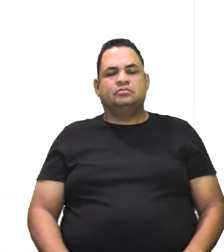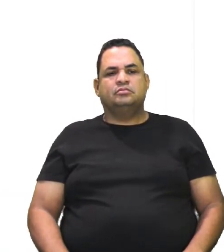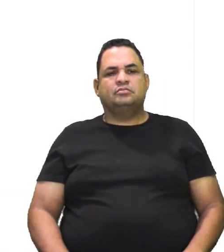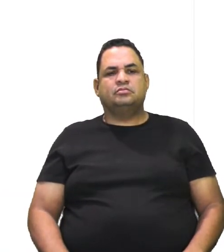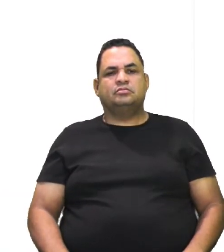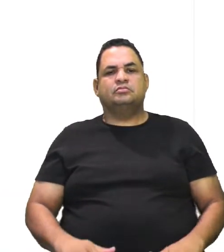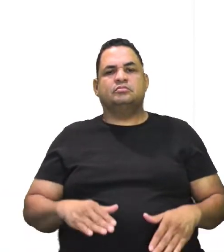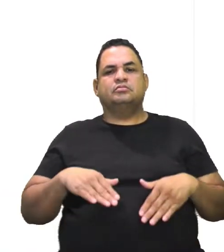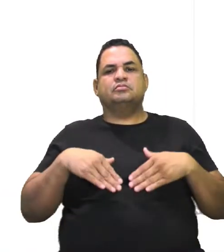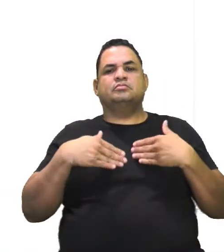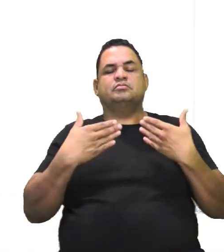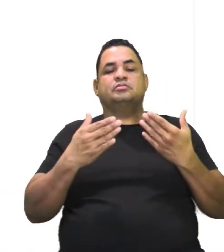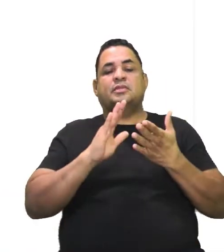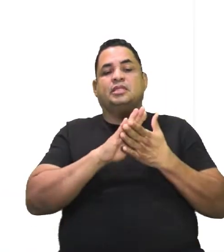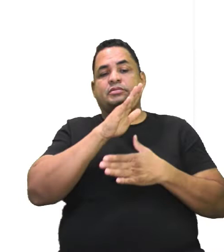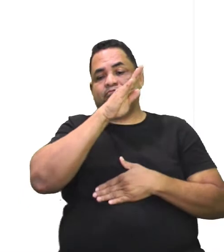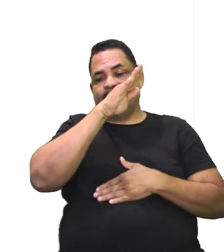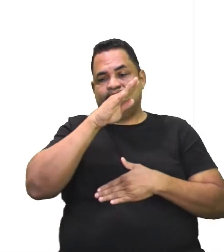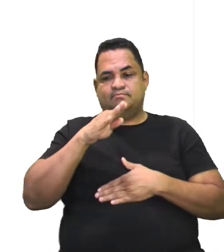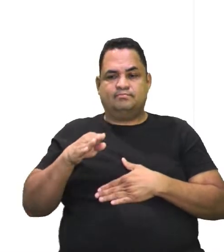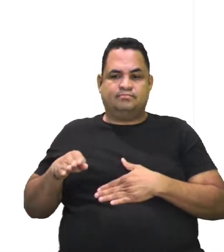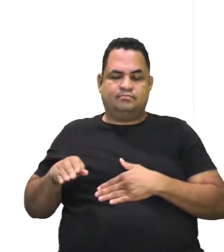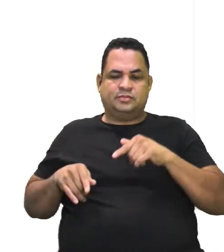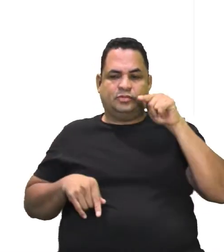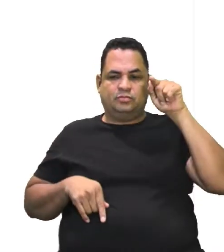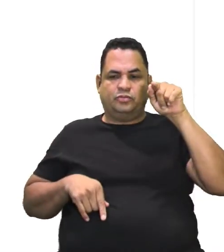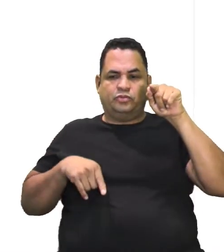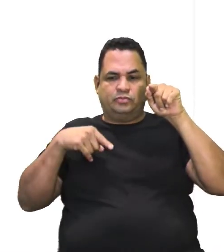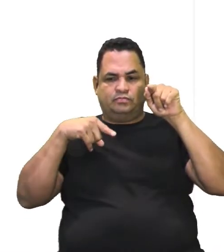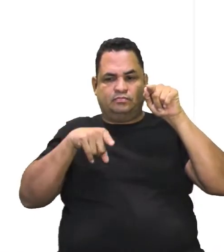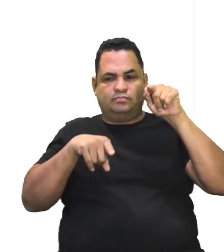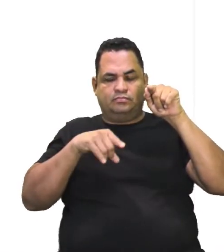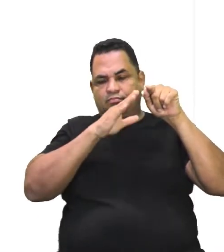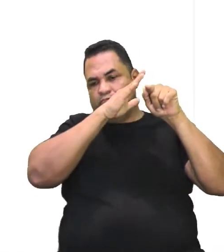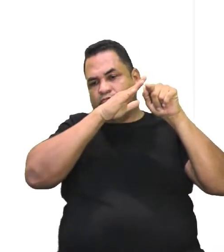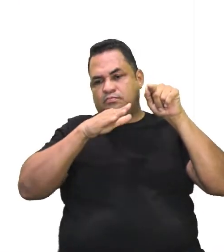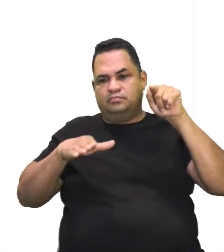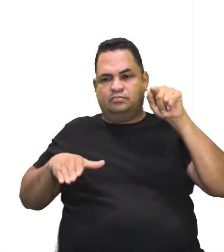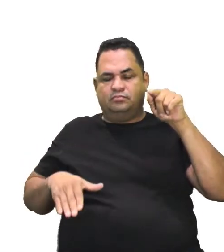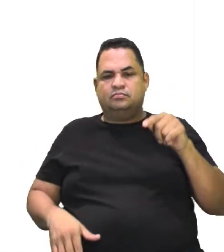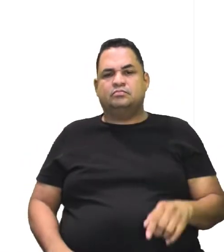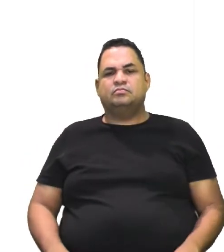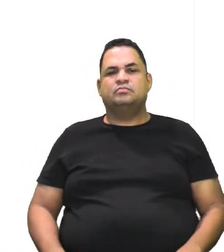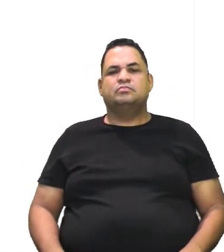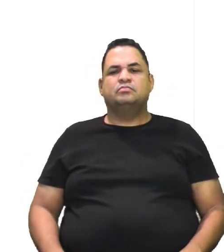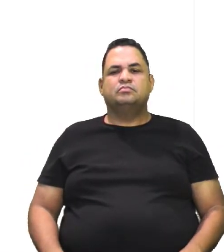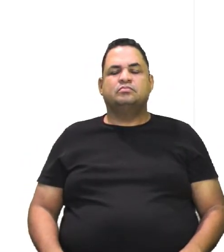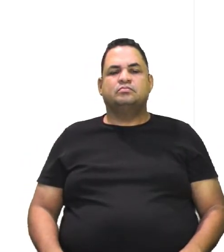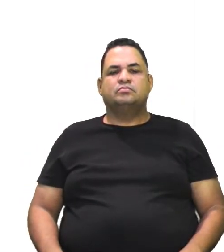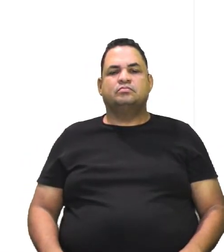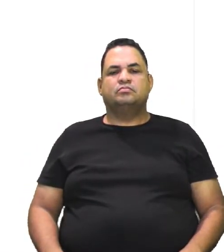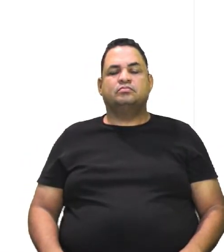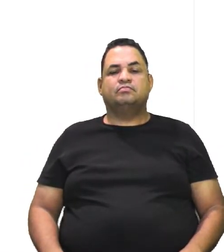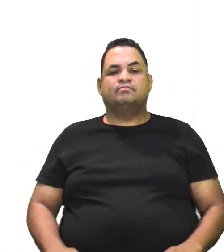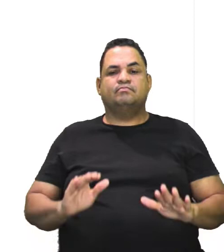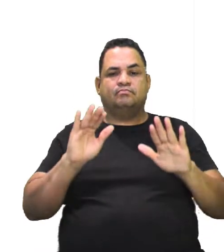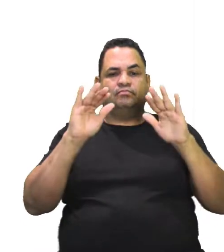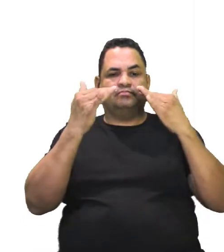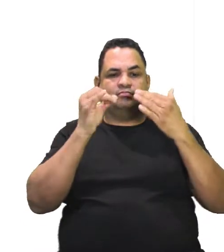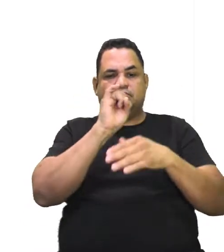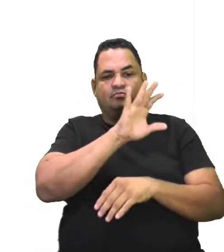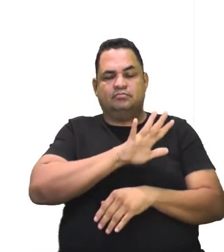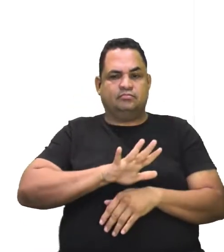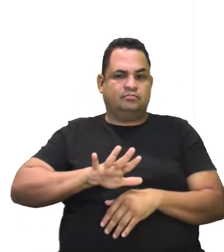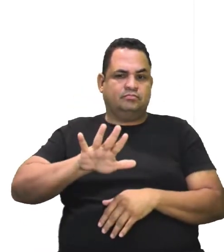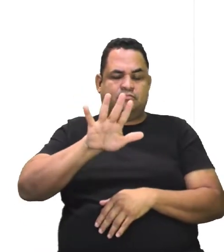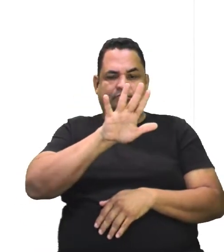seguinte, agora quando os pontos estão em diagonal, e aí? Bom, aqui nós vamos ter que ficar atento a uma figura